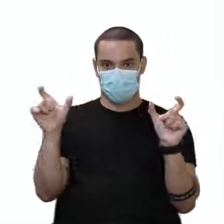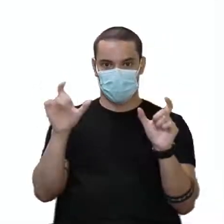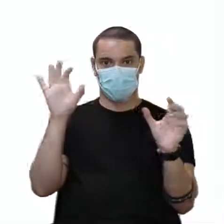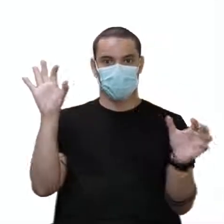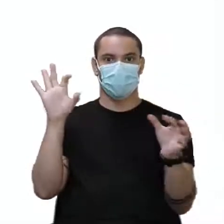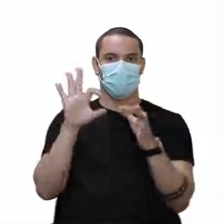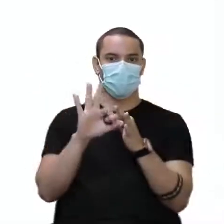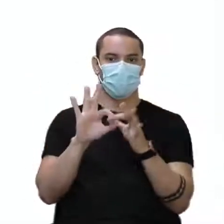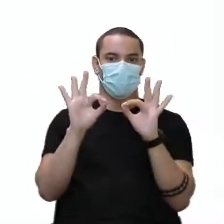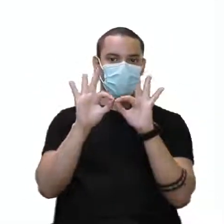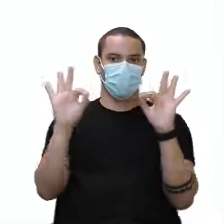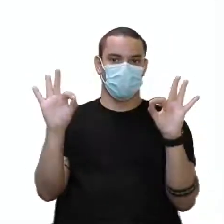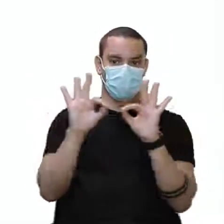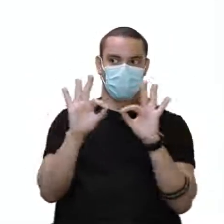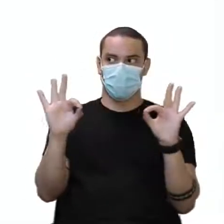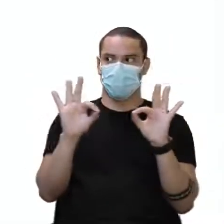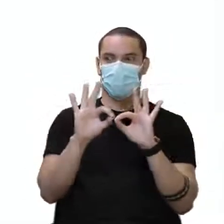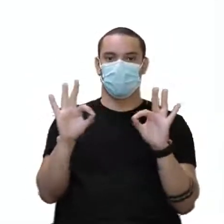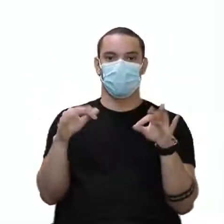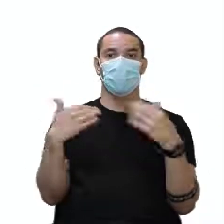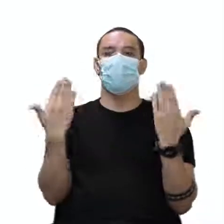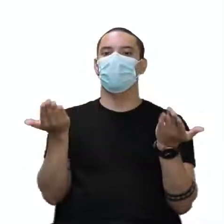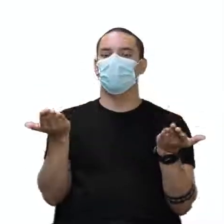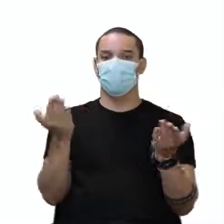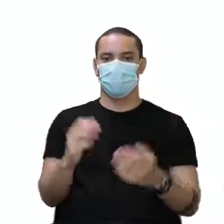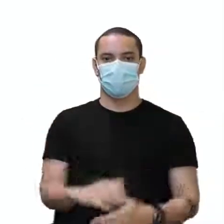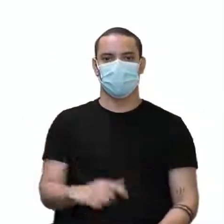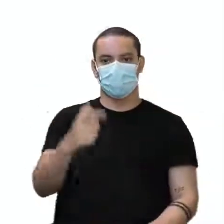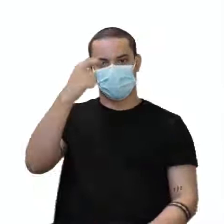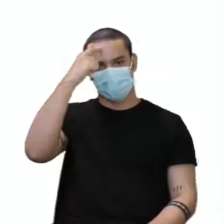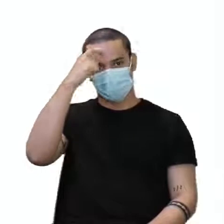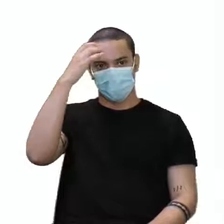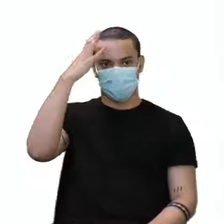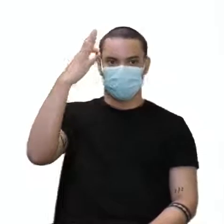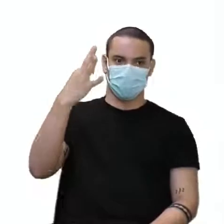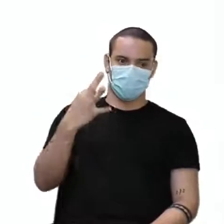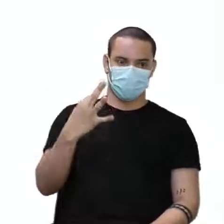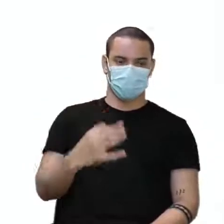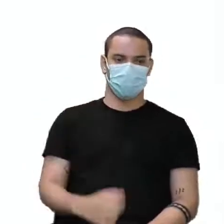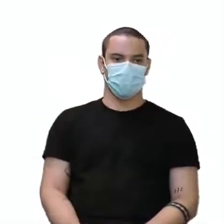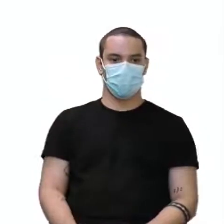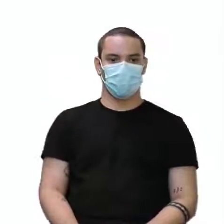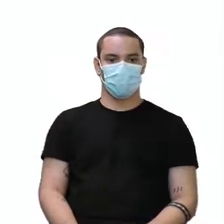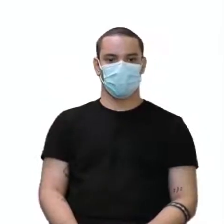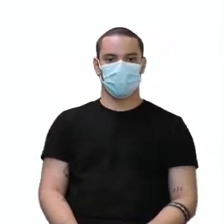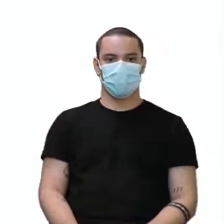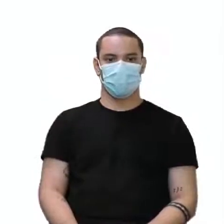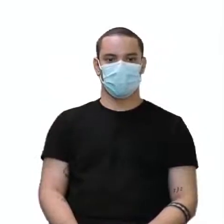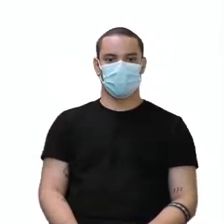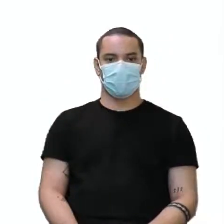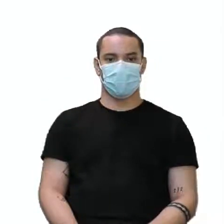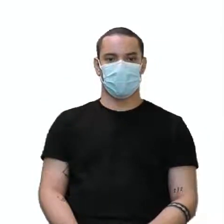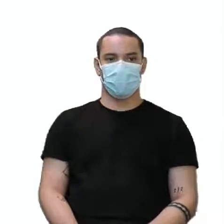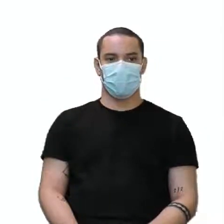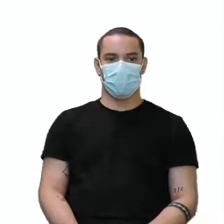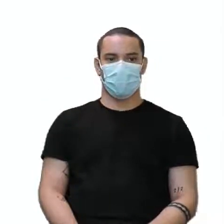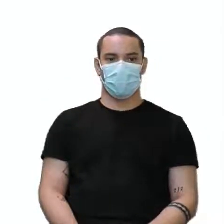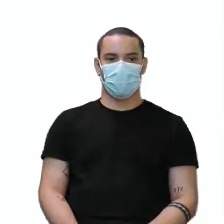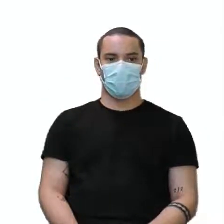as frases conscience e conscious. Conscious. E aí, vamos relacionar? Vamos